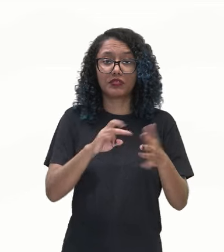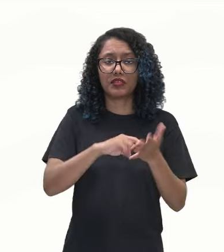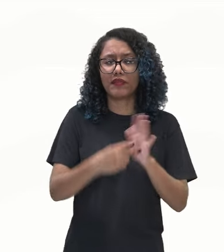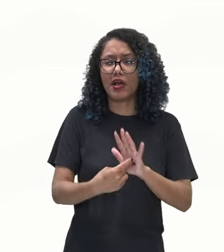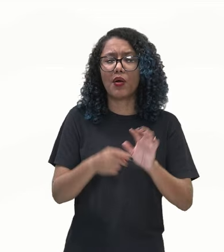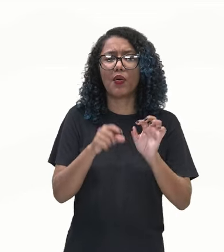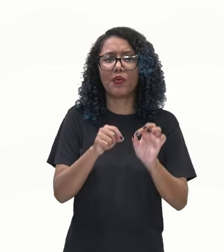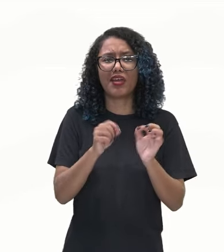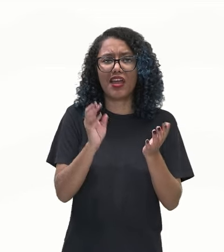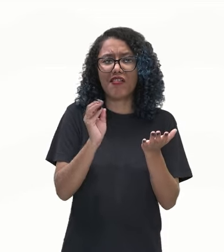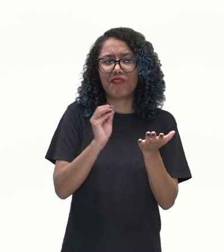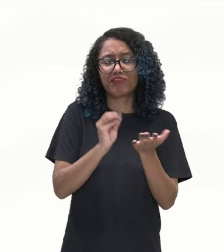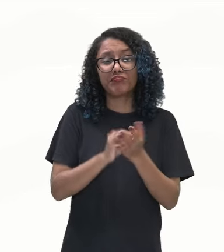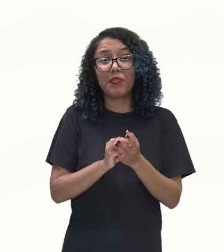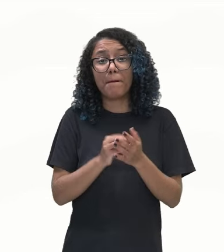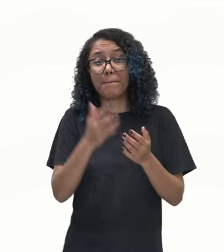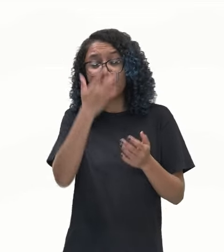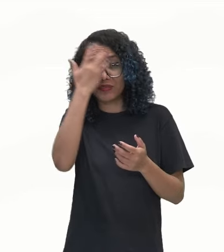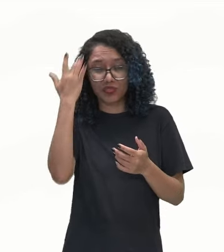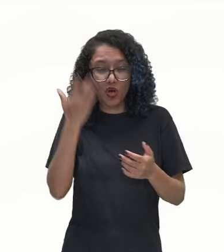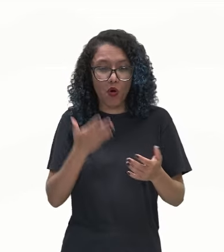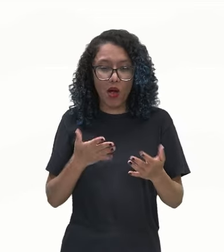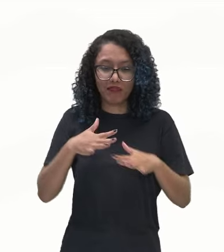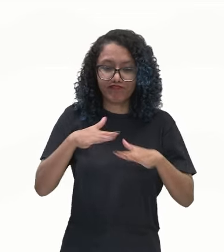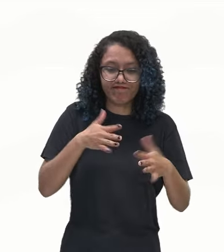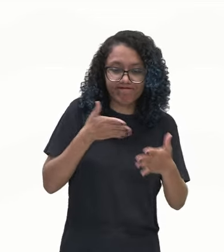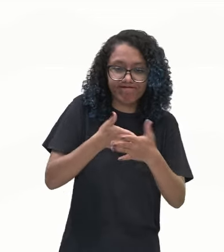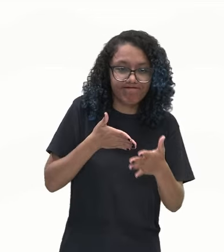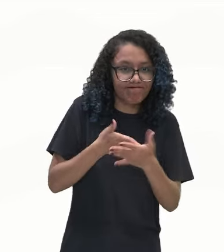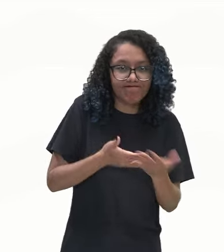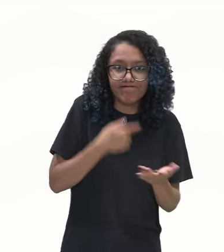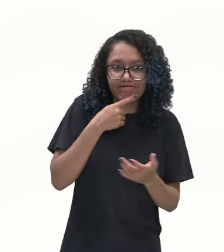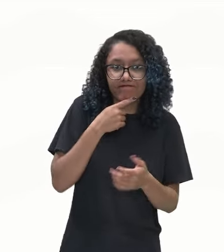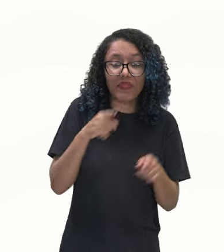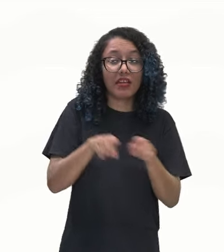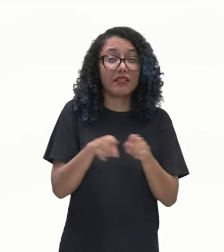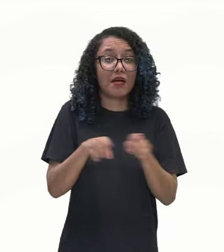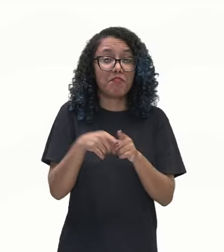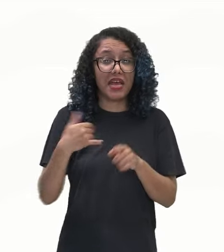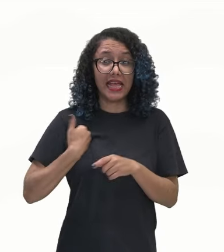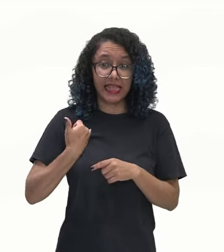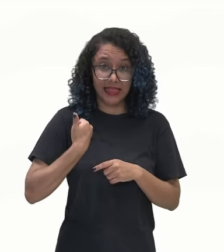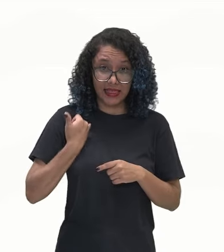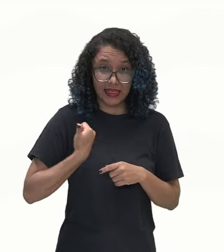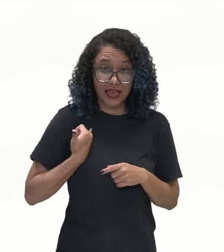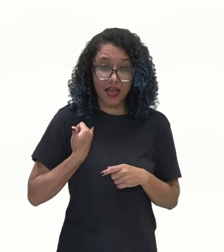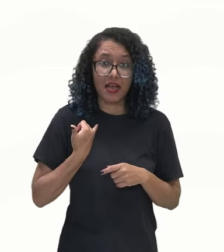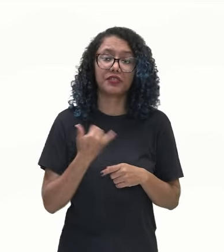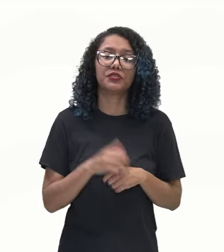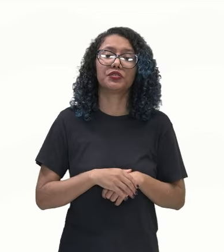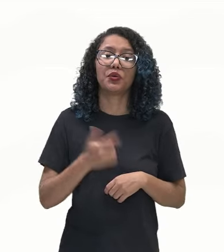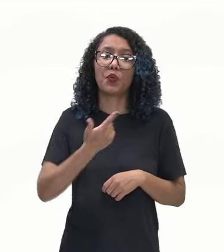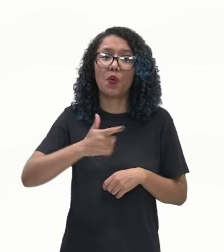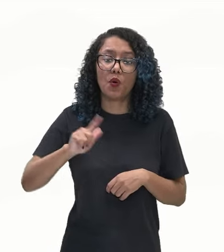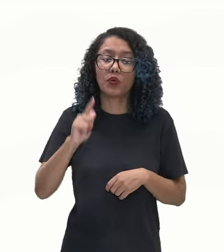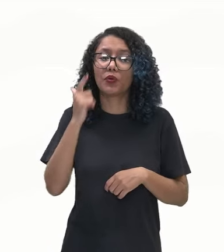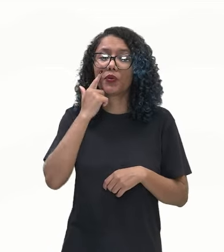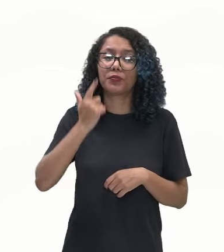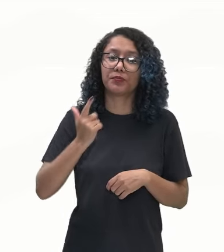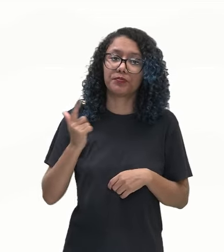de se locomover, questões de idade, né, elderly, and diverse socioeconomic backgrounds